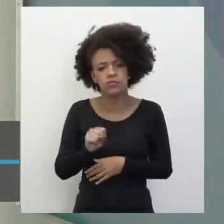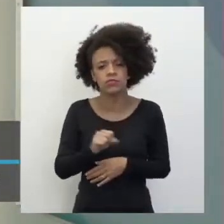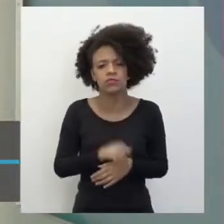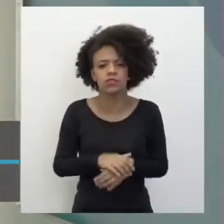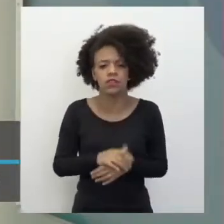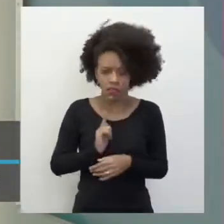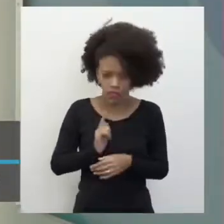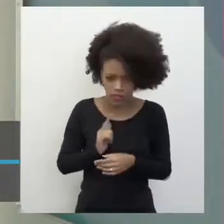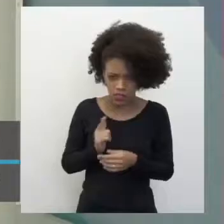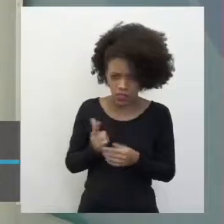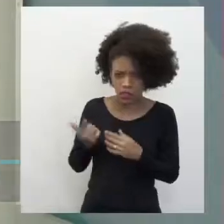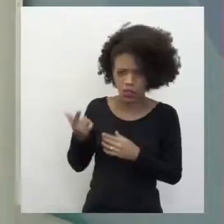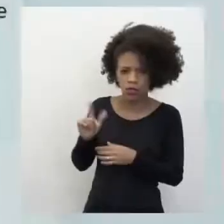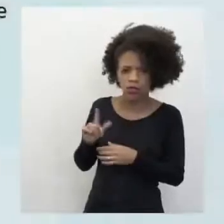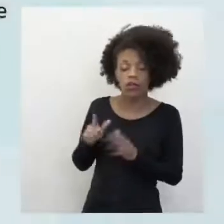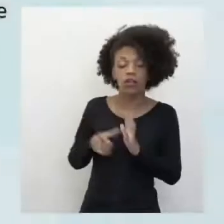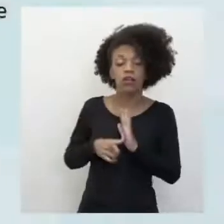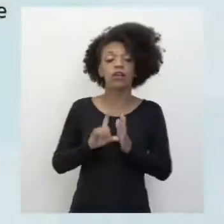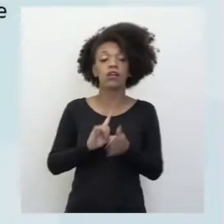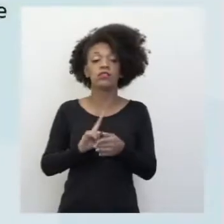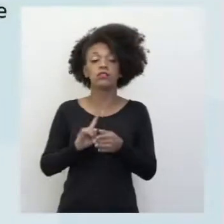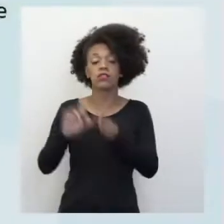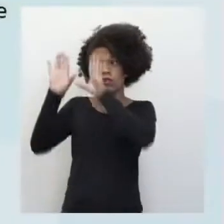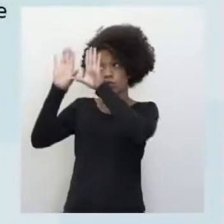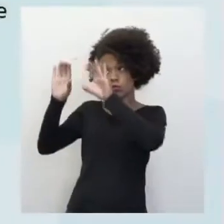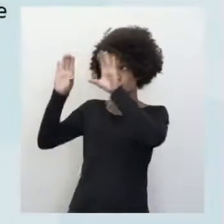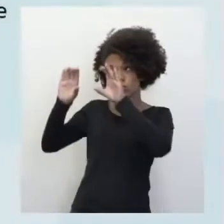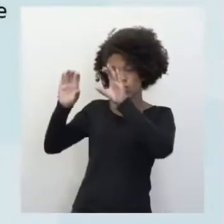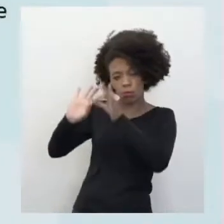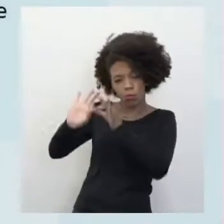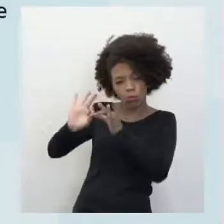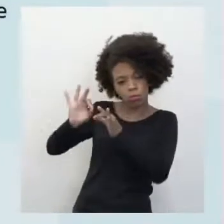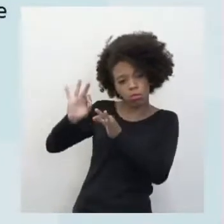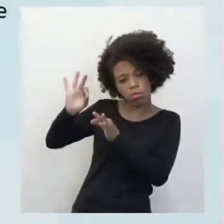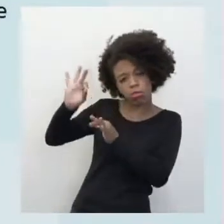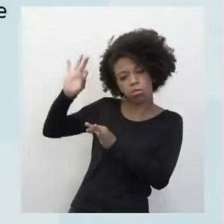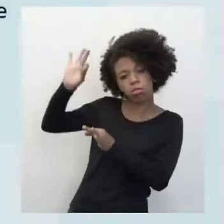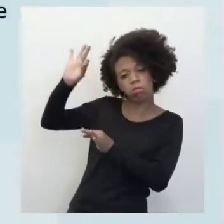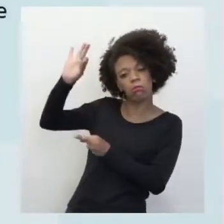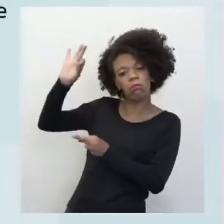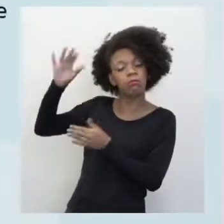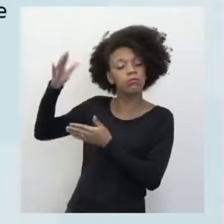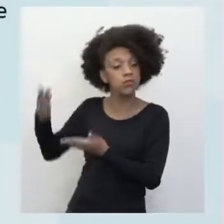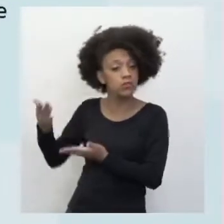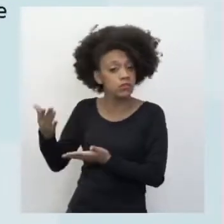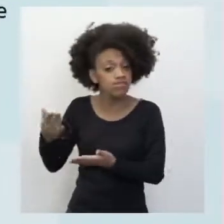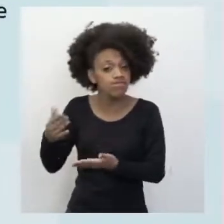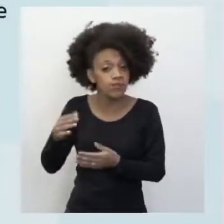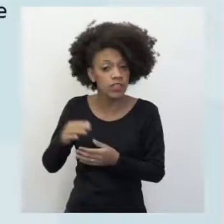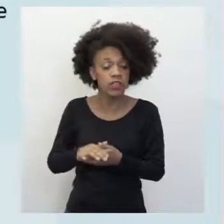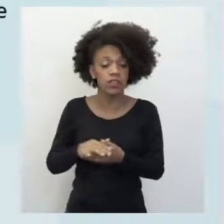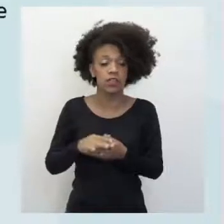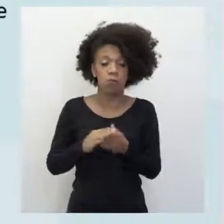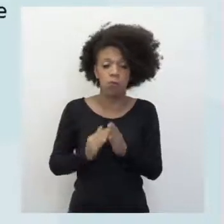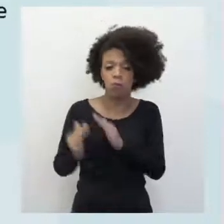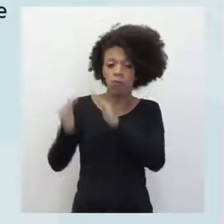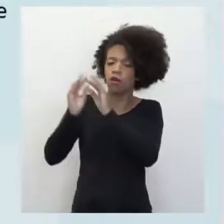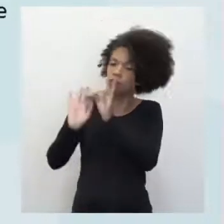questão? Antes de o céu subir para bem longe, os icolens podiam deixar a terra e ir morar no